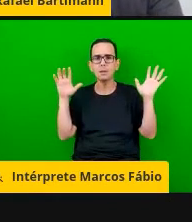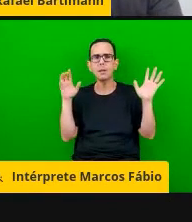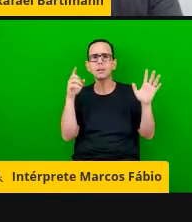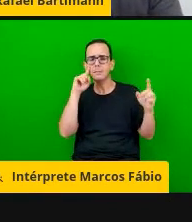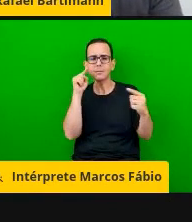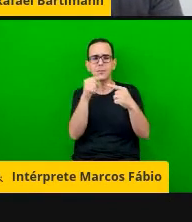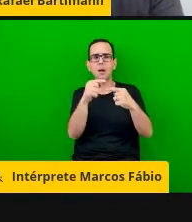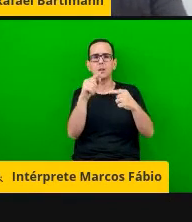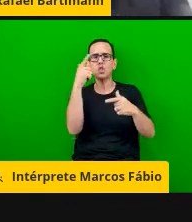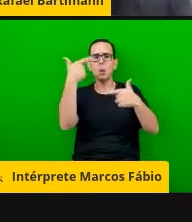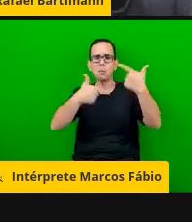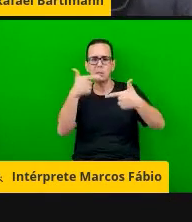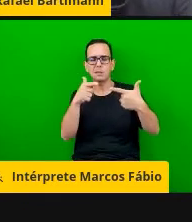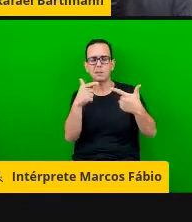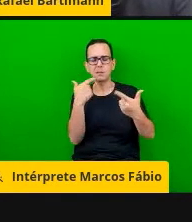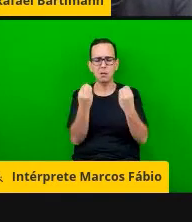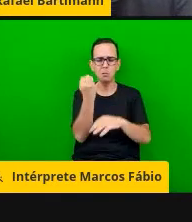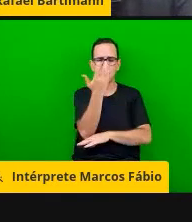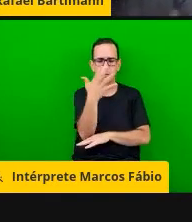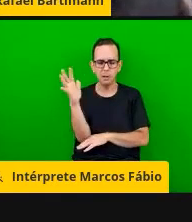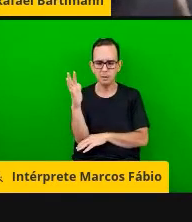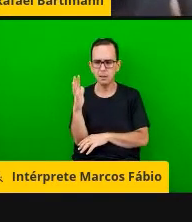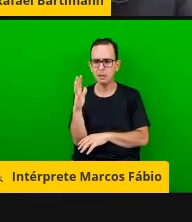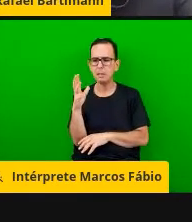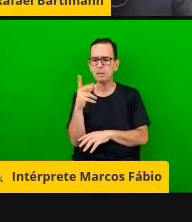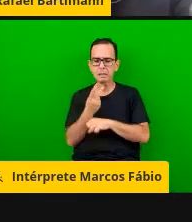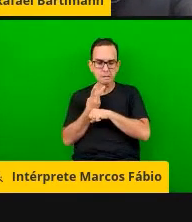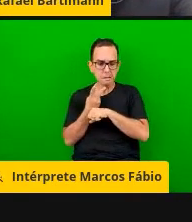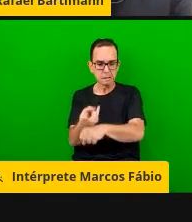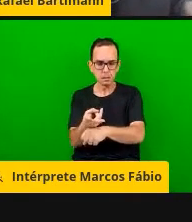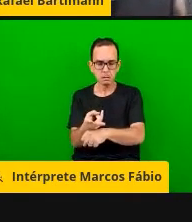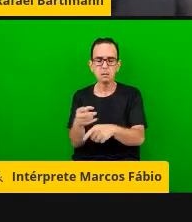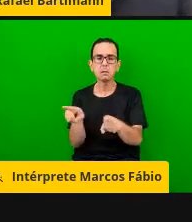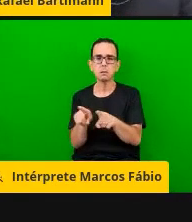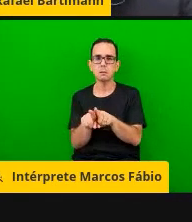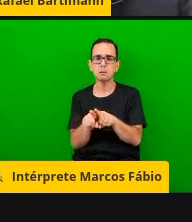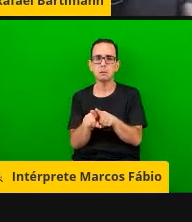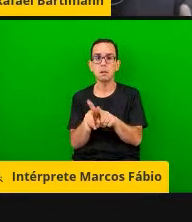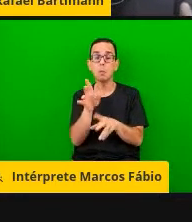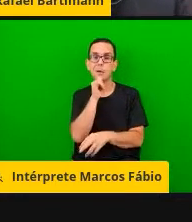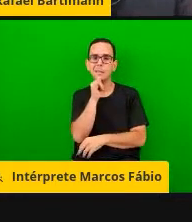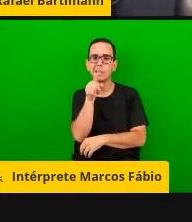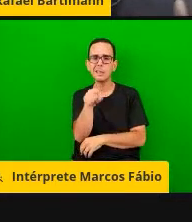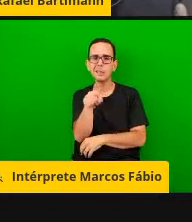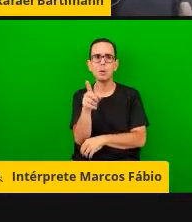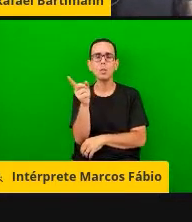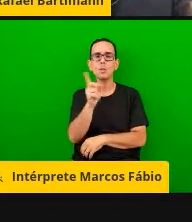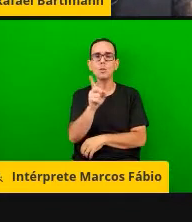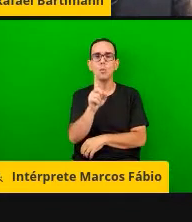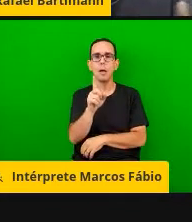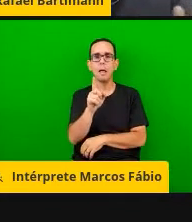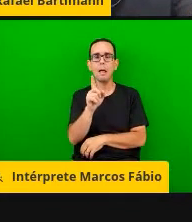a exploração da natureza. E não só da exploração da natureza, a geopolítica, por exemplo, ela não vai determinar